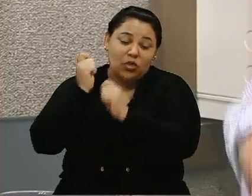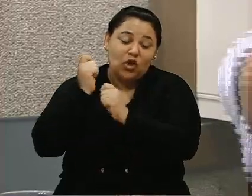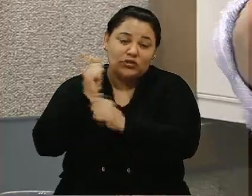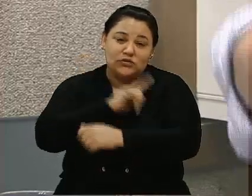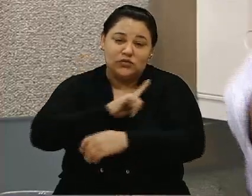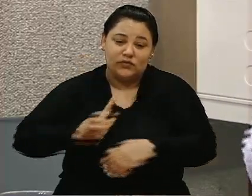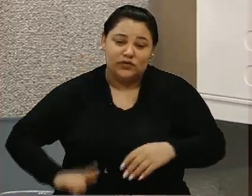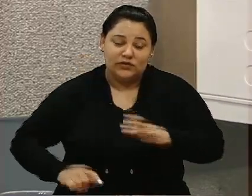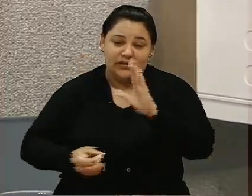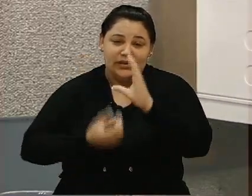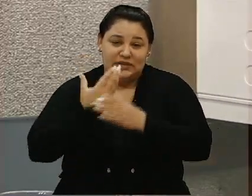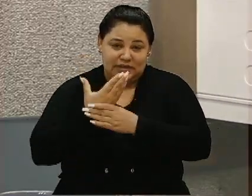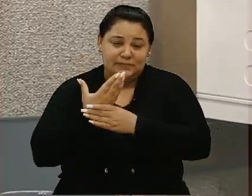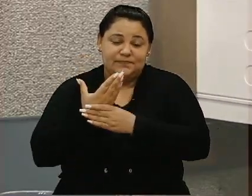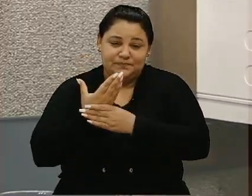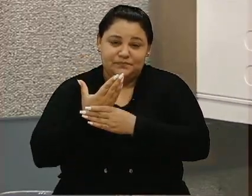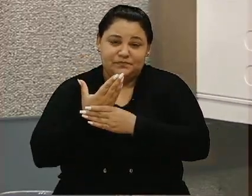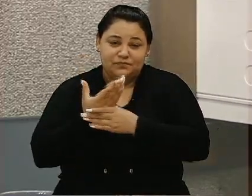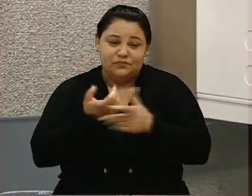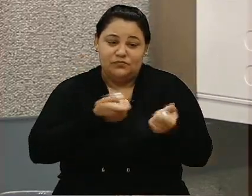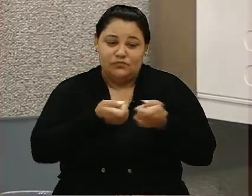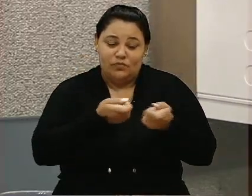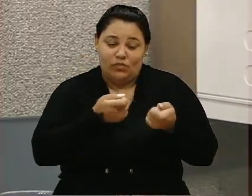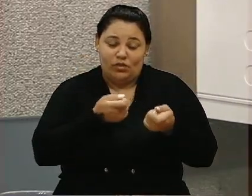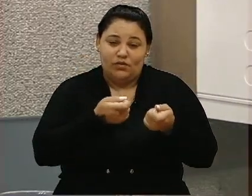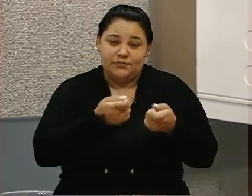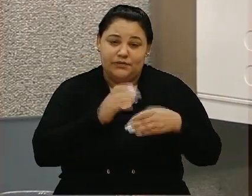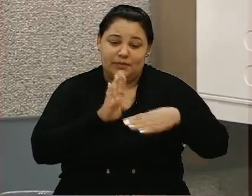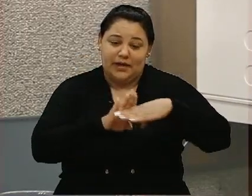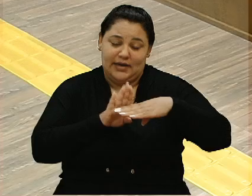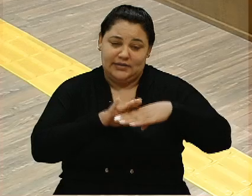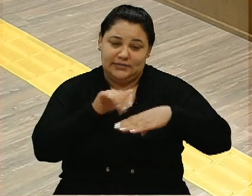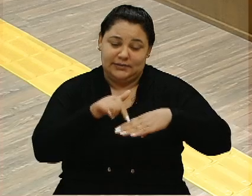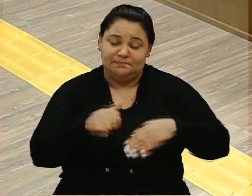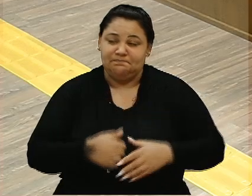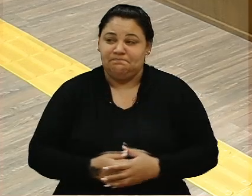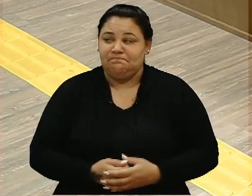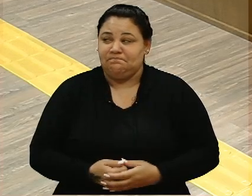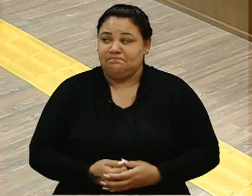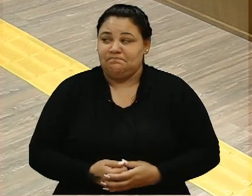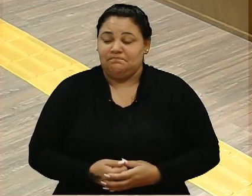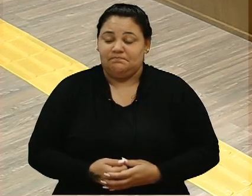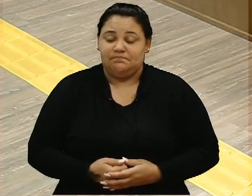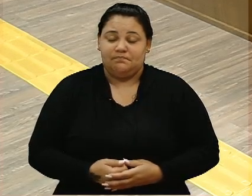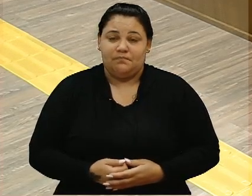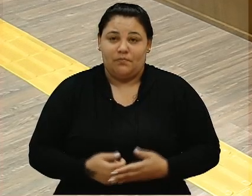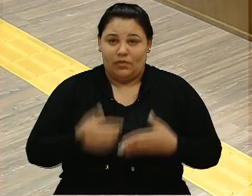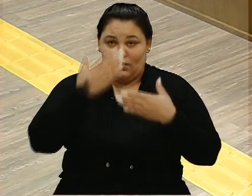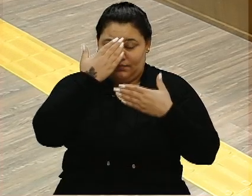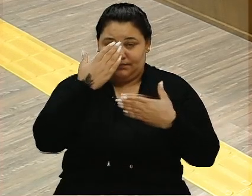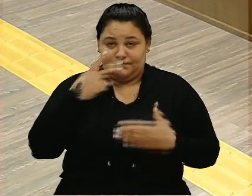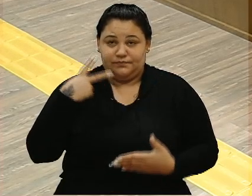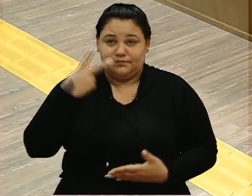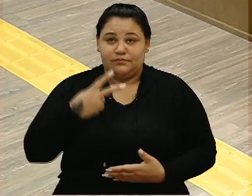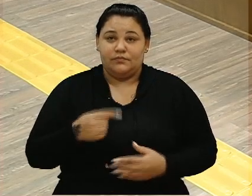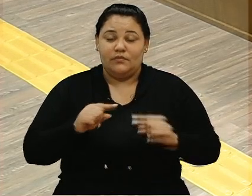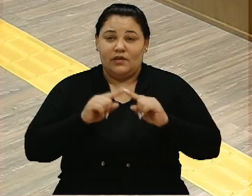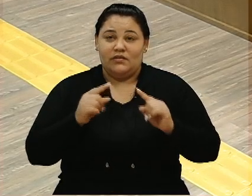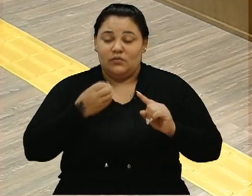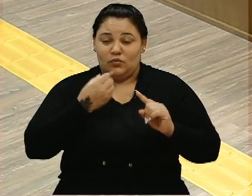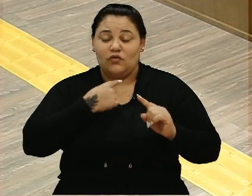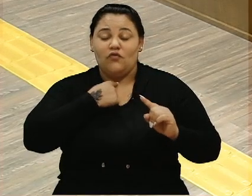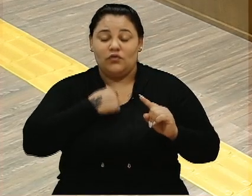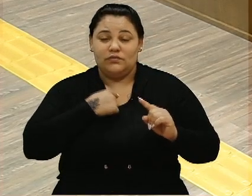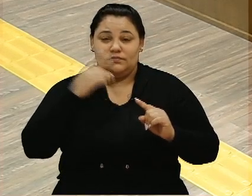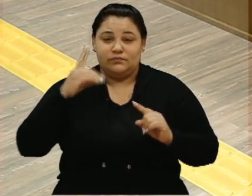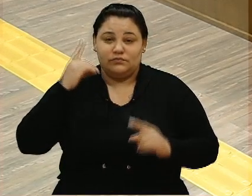crie uma gerência da Maesa nesse sentido. Obrigado, vereador. Obrigado, vereador. Mas, por mais que seja boa vontade do deputado Denise,